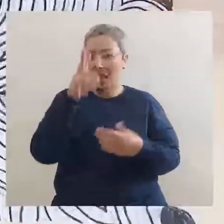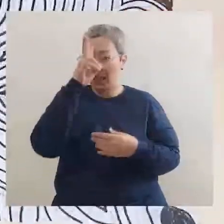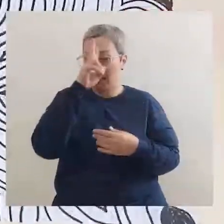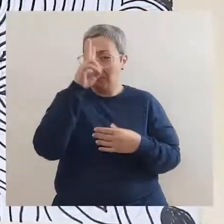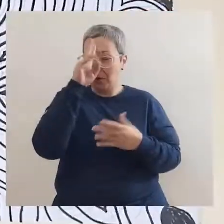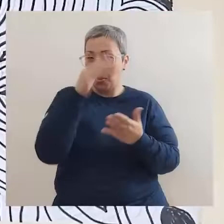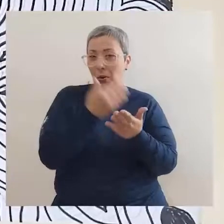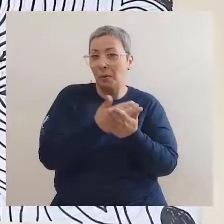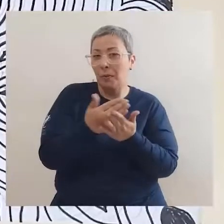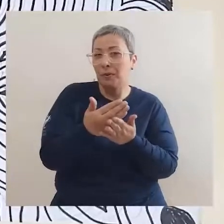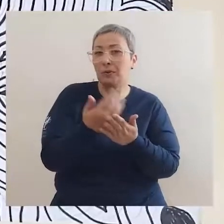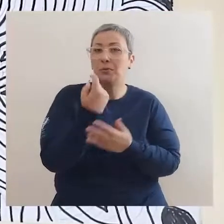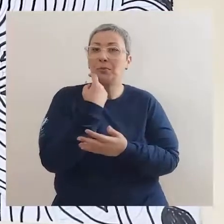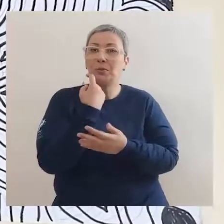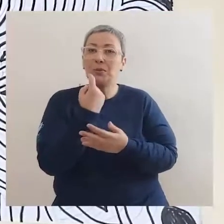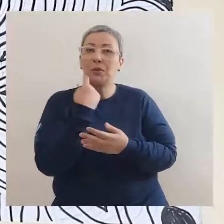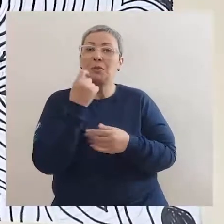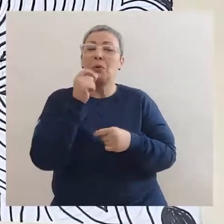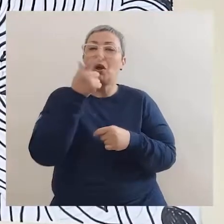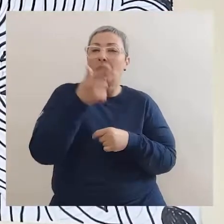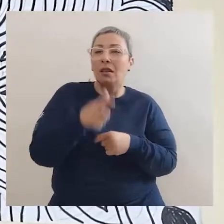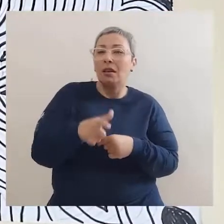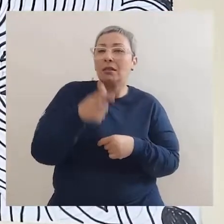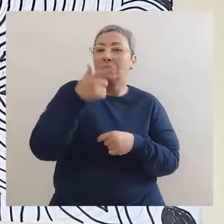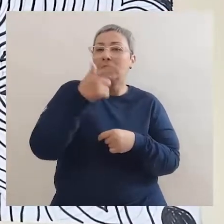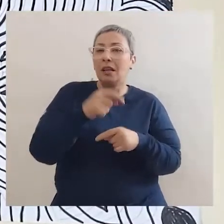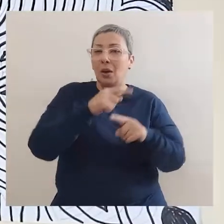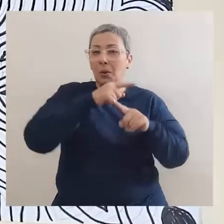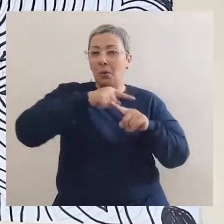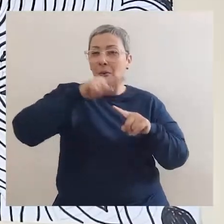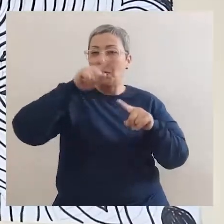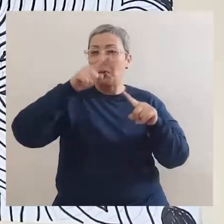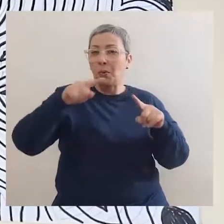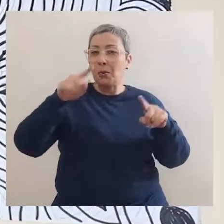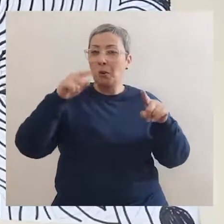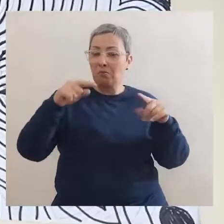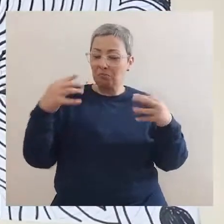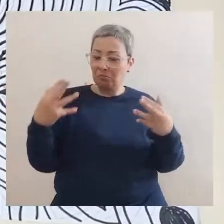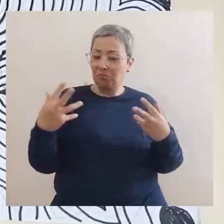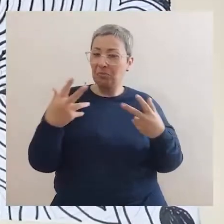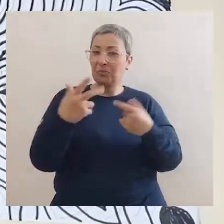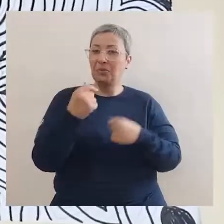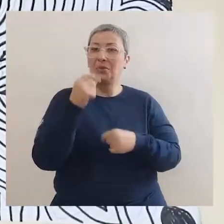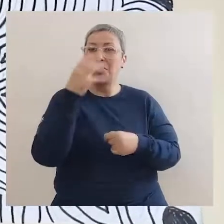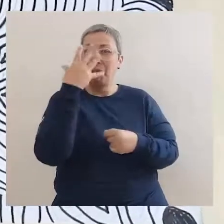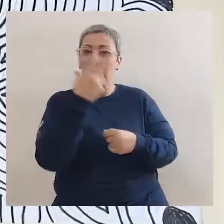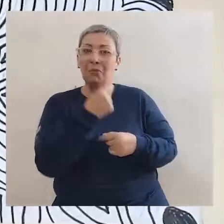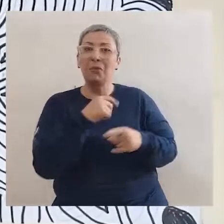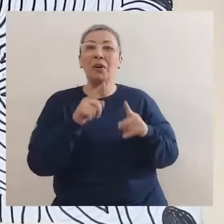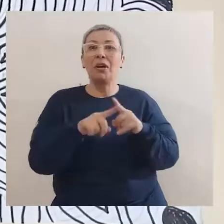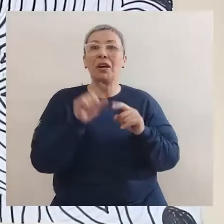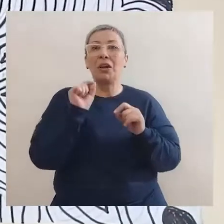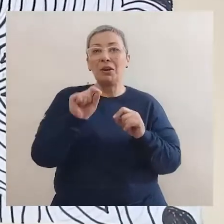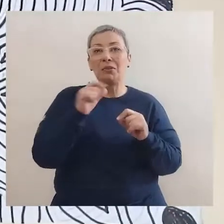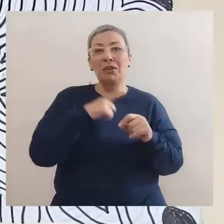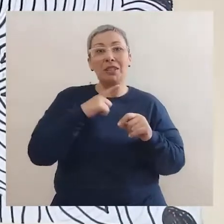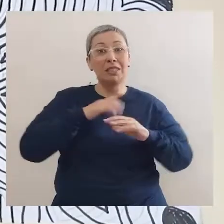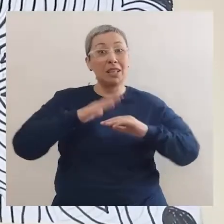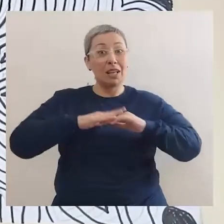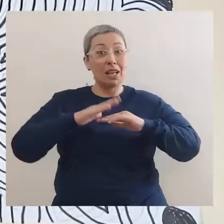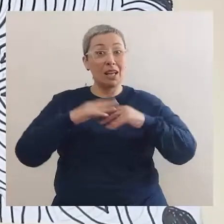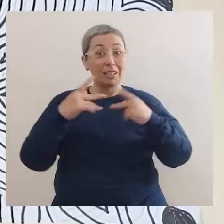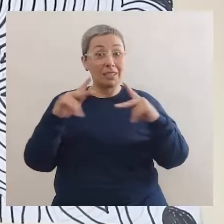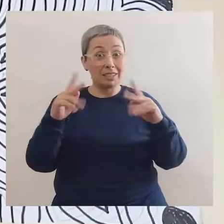pois é. Agora faça o seu na sua casa e se você puder compartilha com a gente, ok? Tá aqui o nosso grafismo com